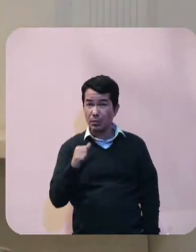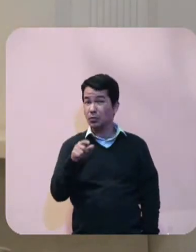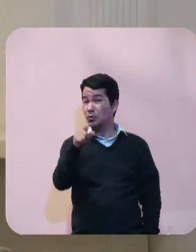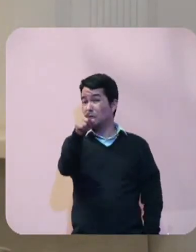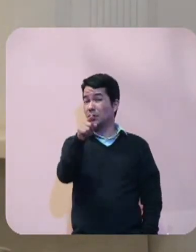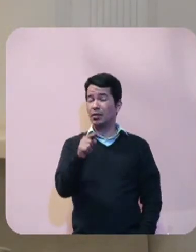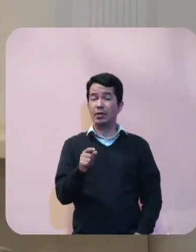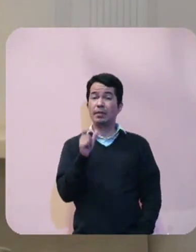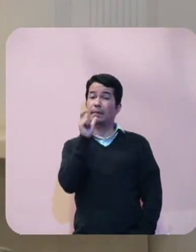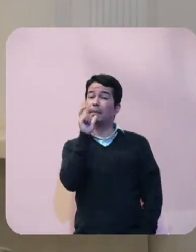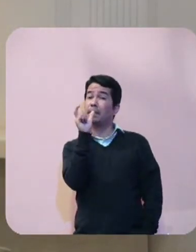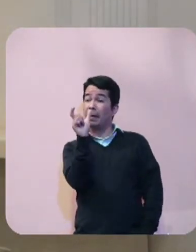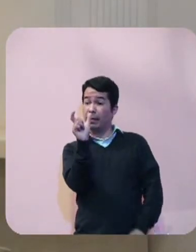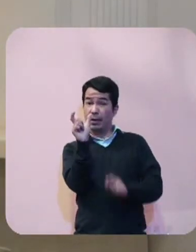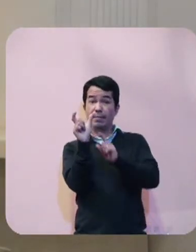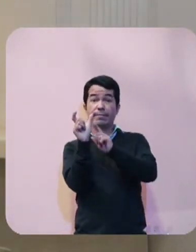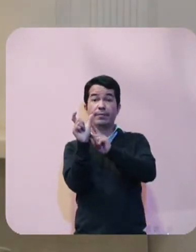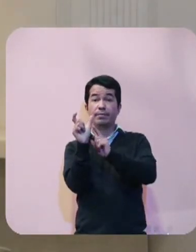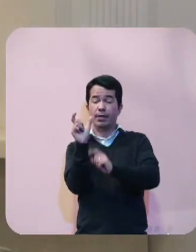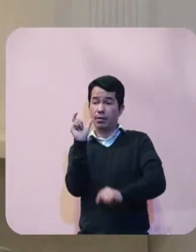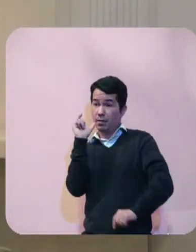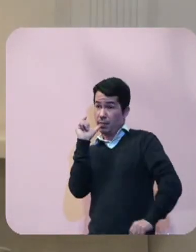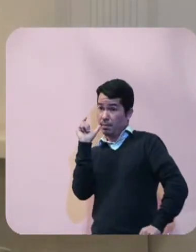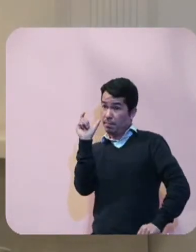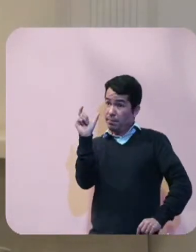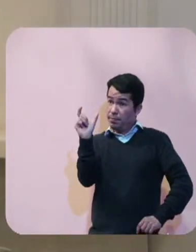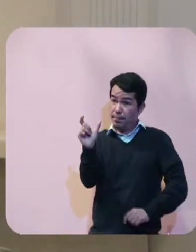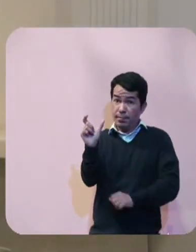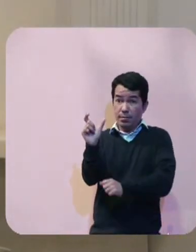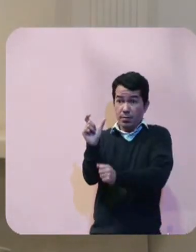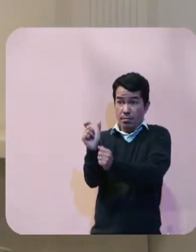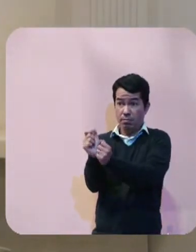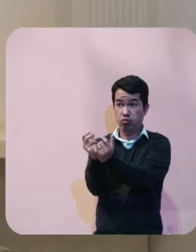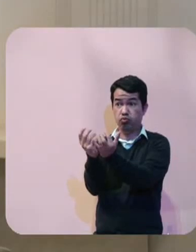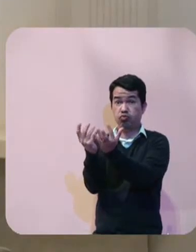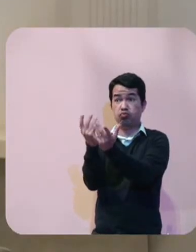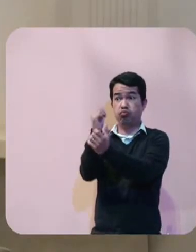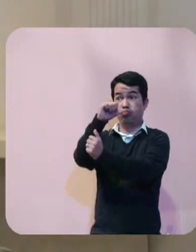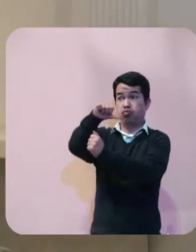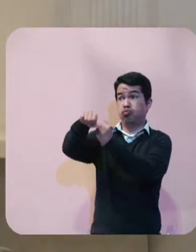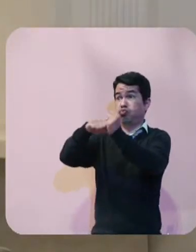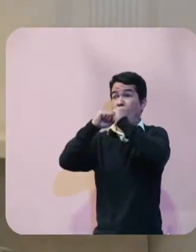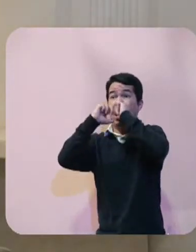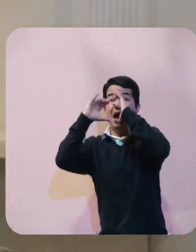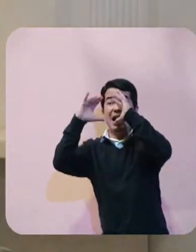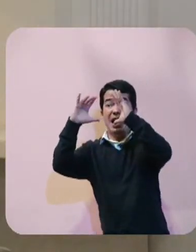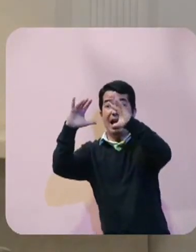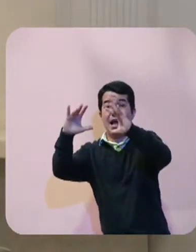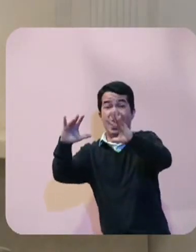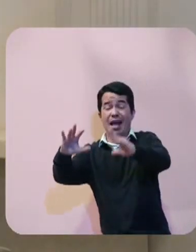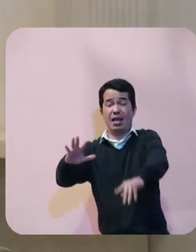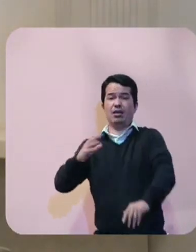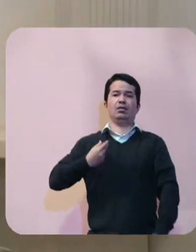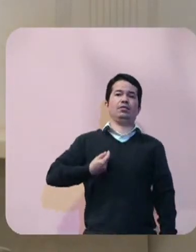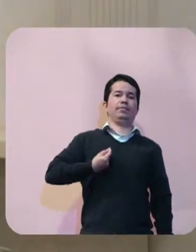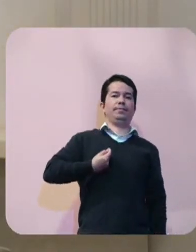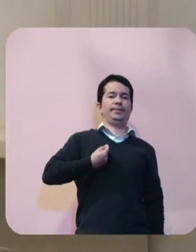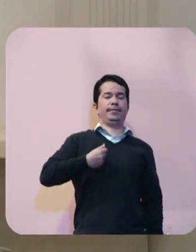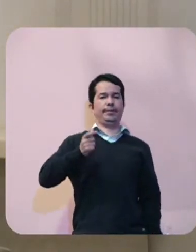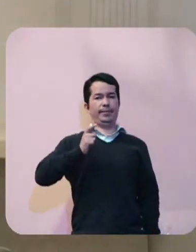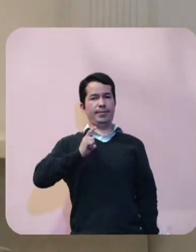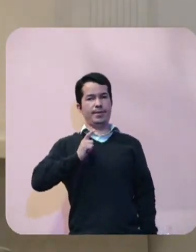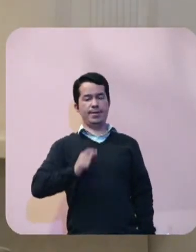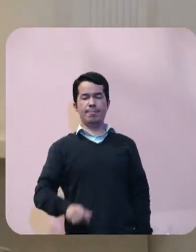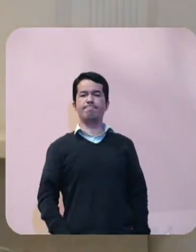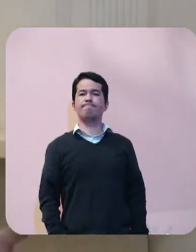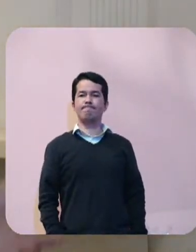que palavras proféticas, que vão gerar graça, sabor à vida. E mesmo quando você